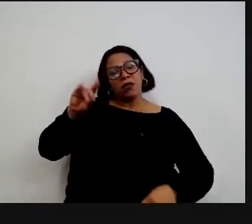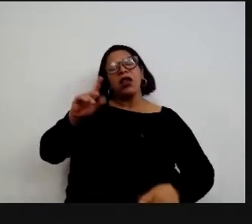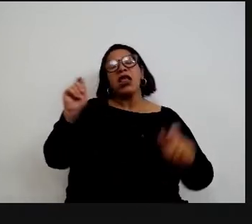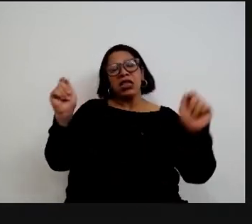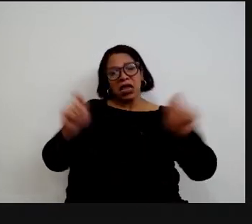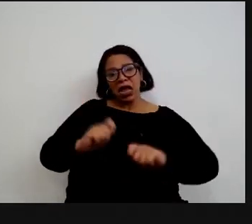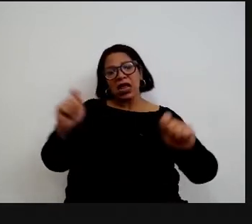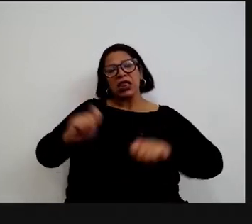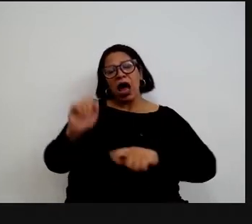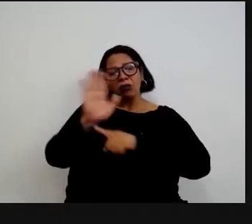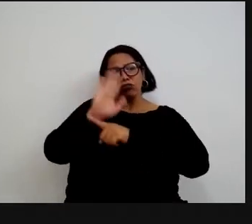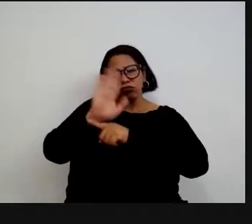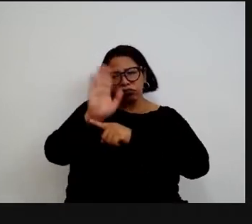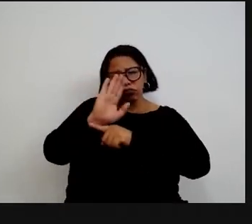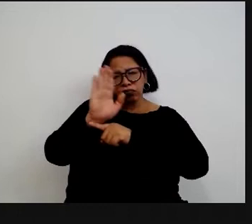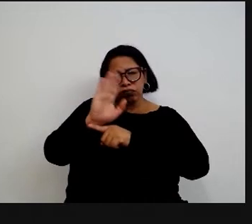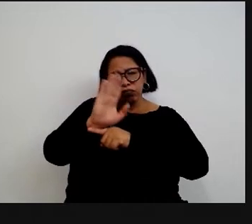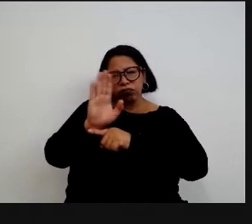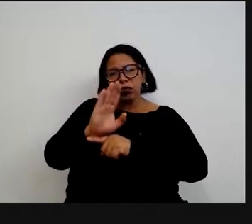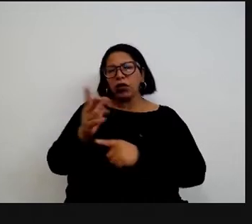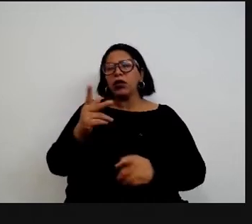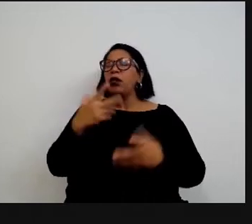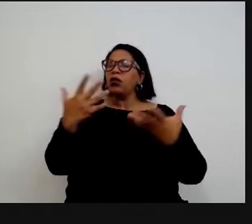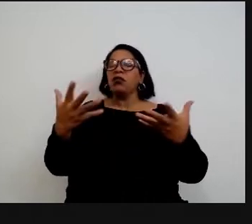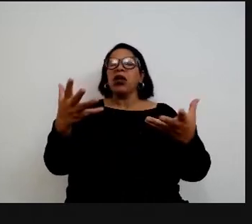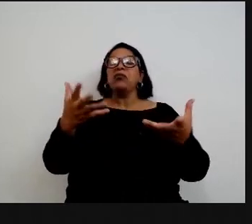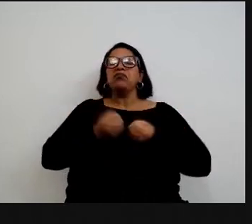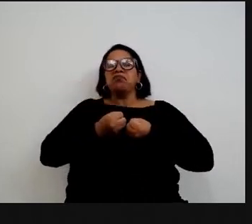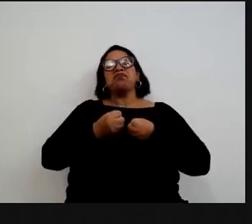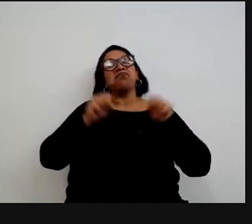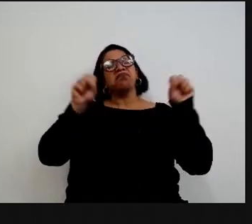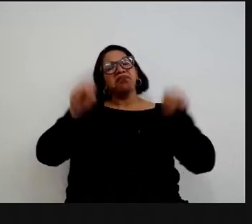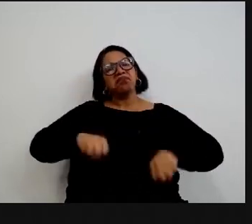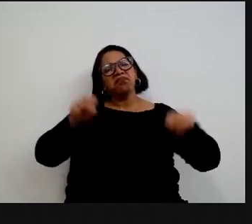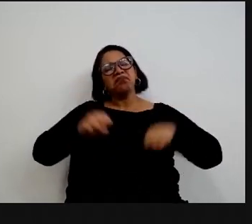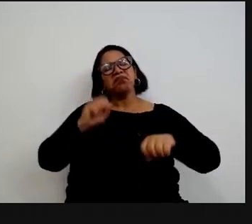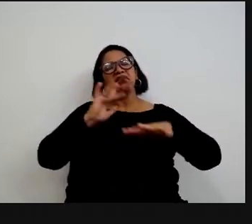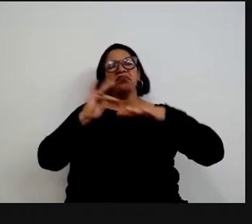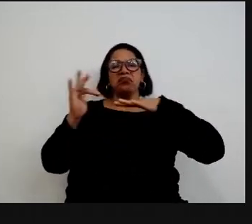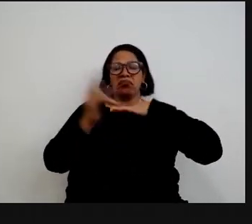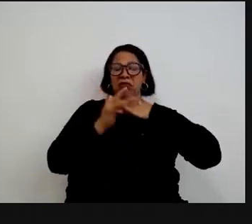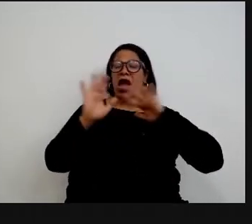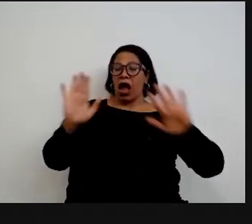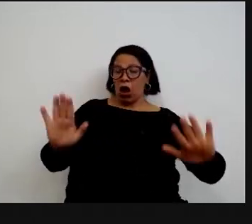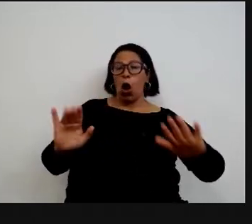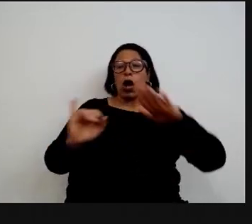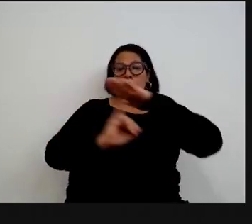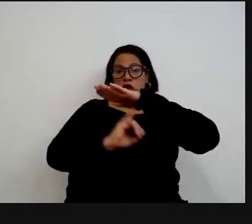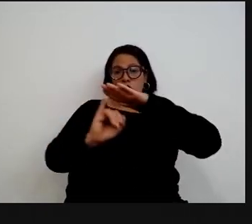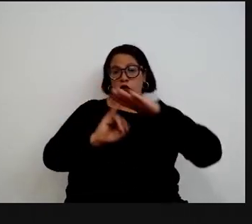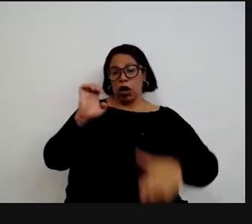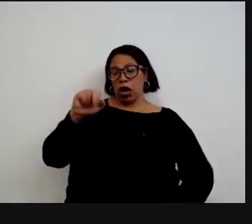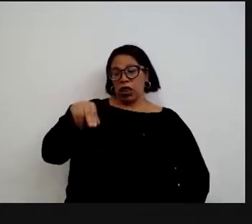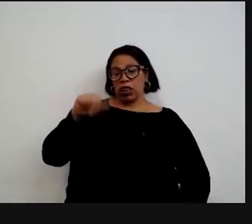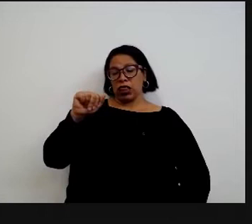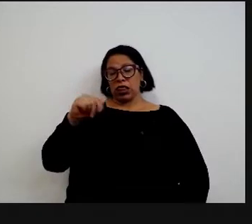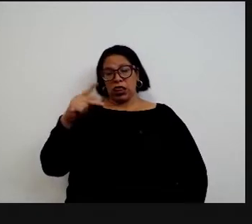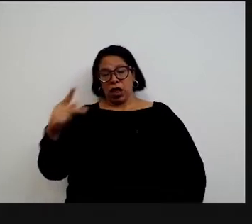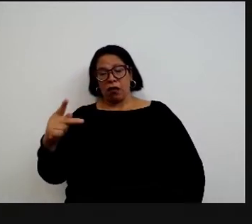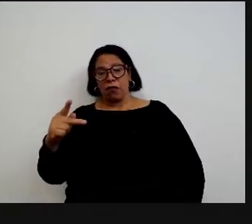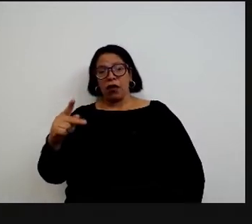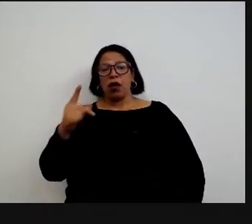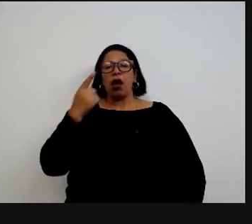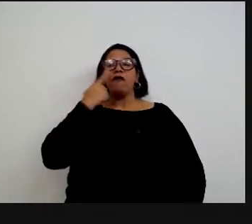bem aplicável, bem com imagem. Então, você tem que incorporar. Do ponto de vista institucional da INAP, também mudou muito